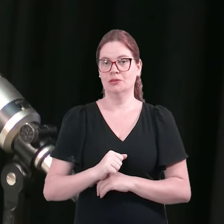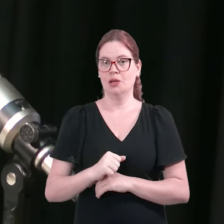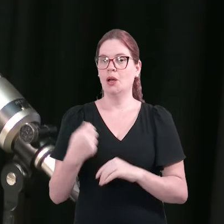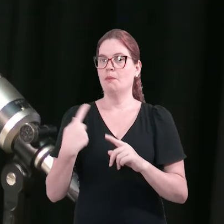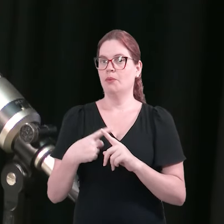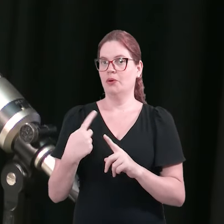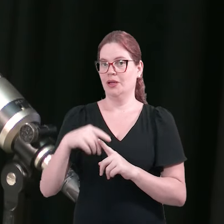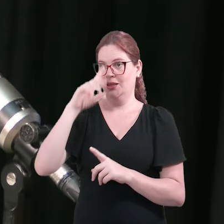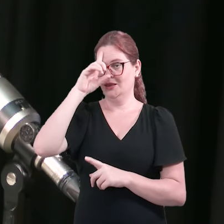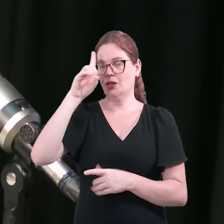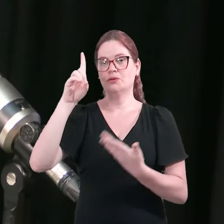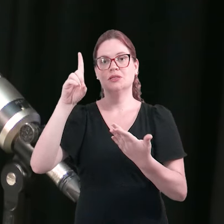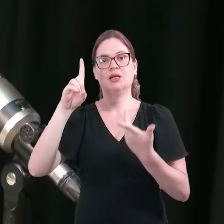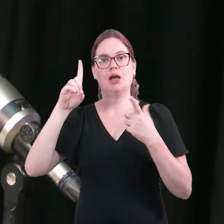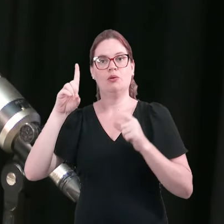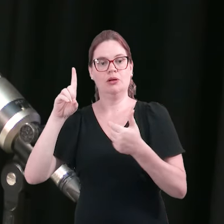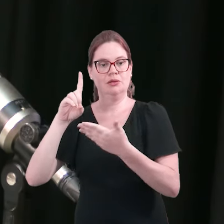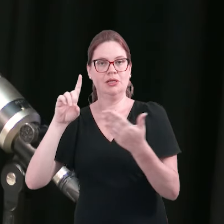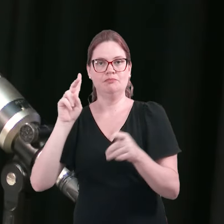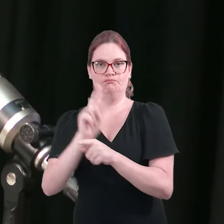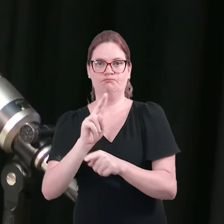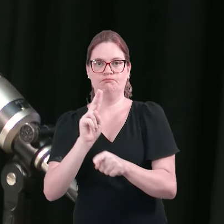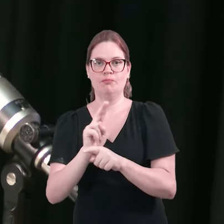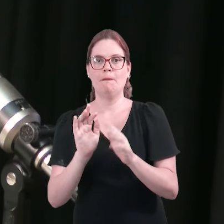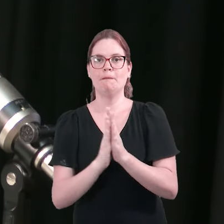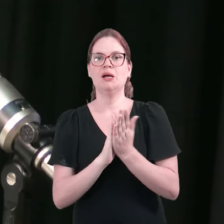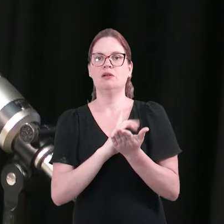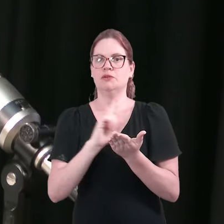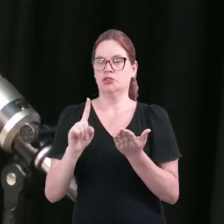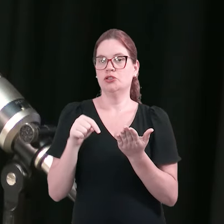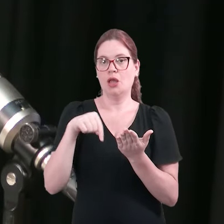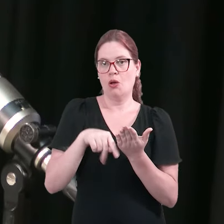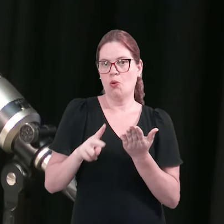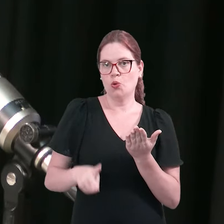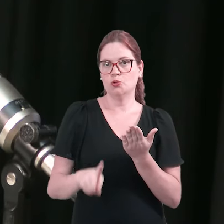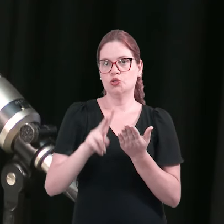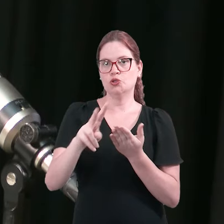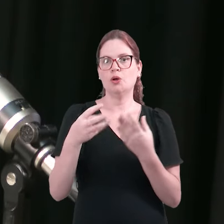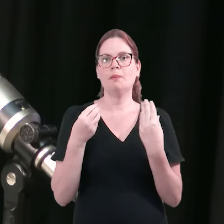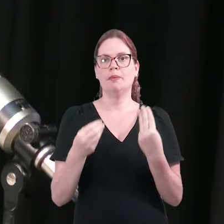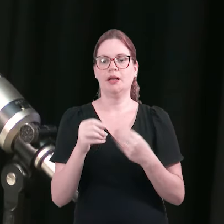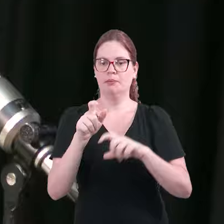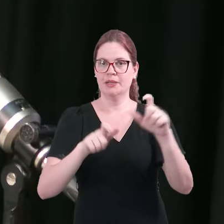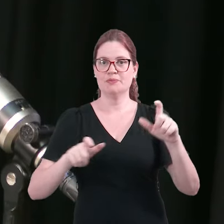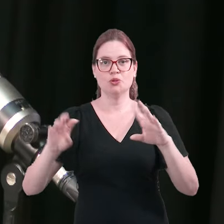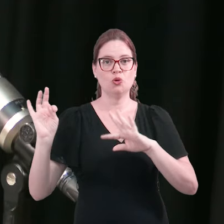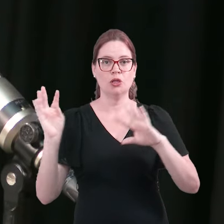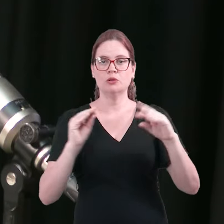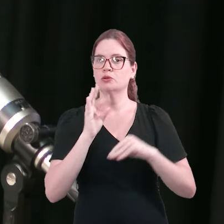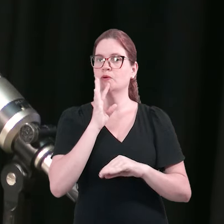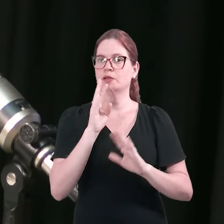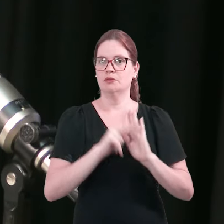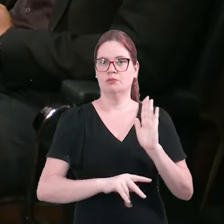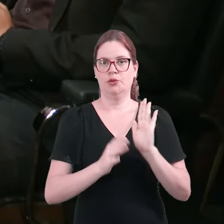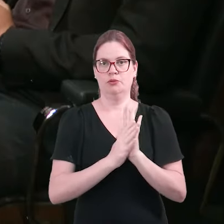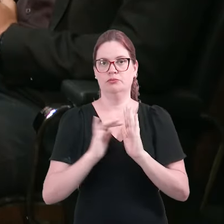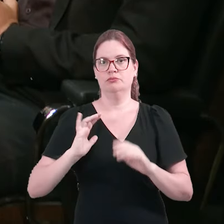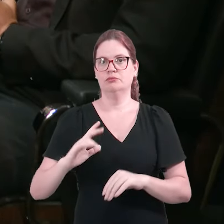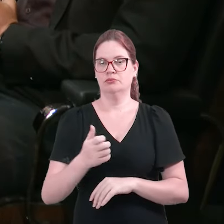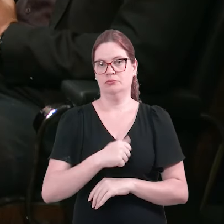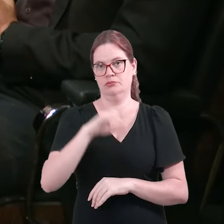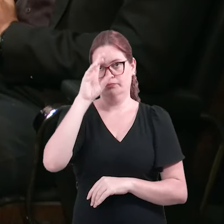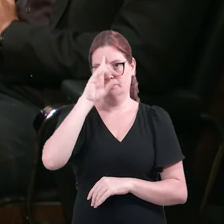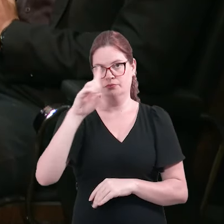preservar a sua palavra para que o homem não ficasse enganado, para que ele verdadeiramente conhecesse o projeto de salvação do Senhor. E você vê